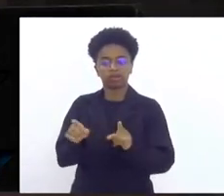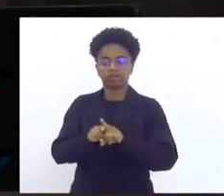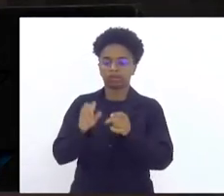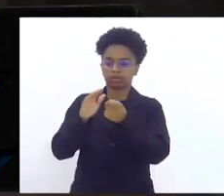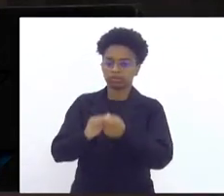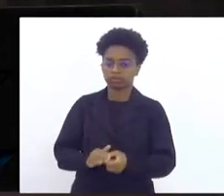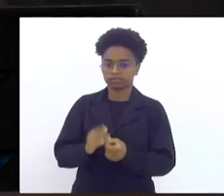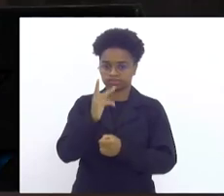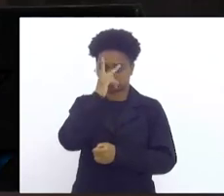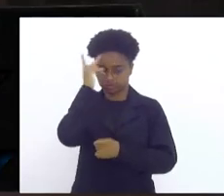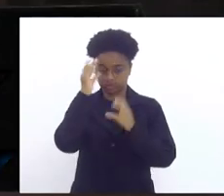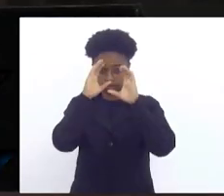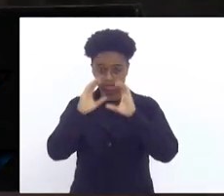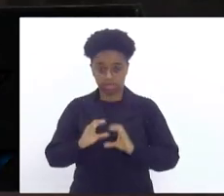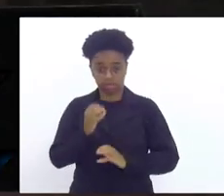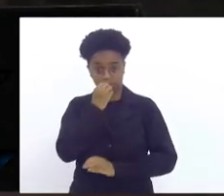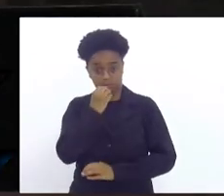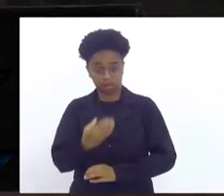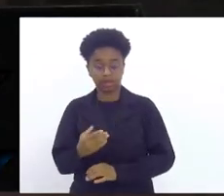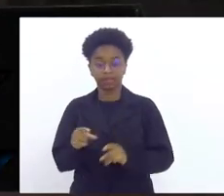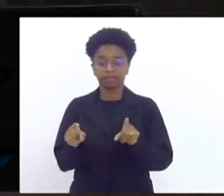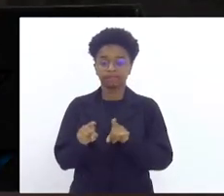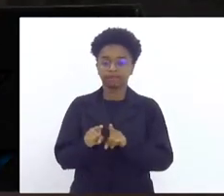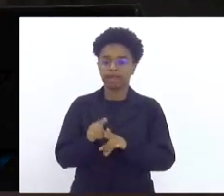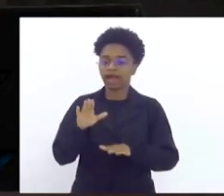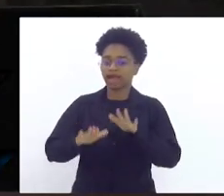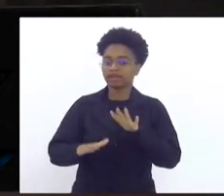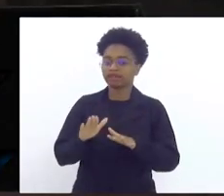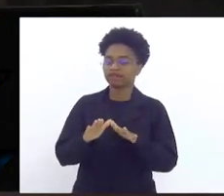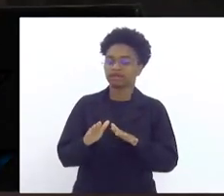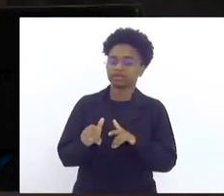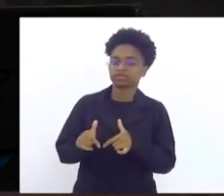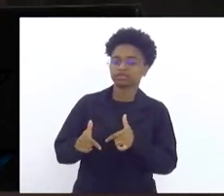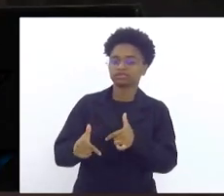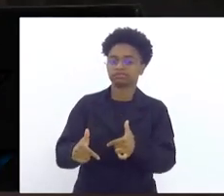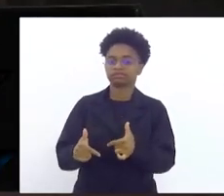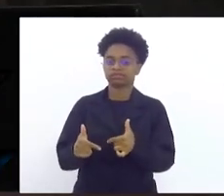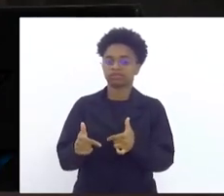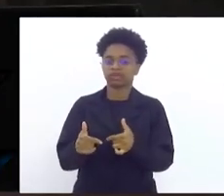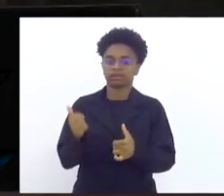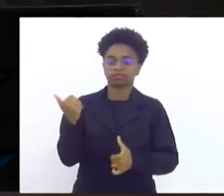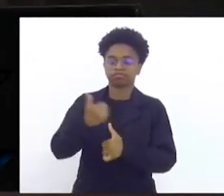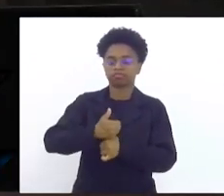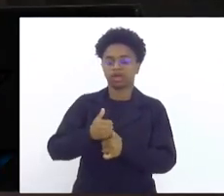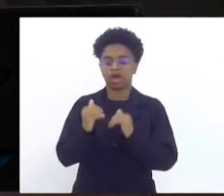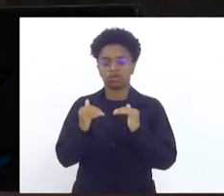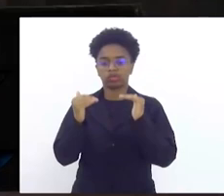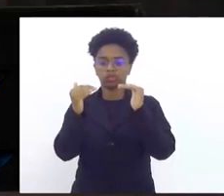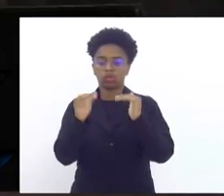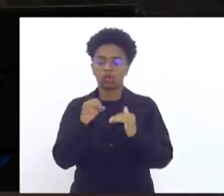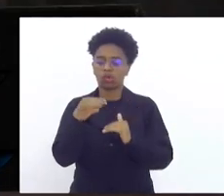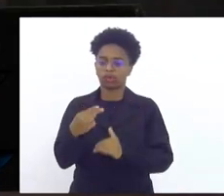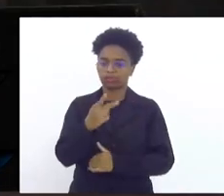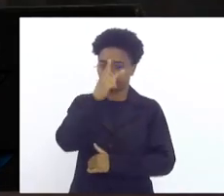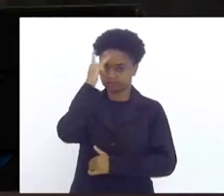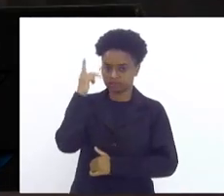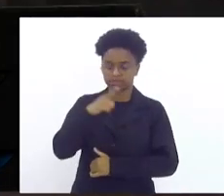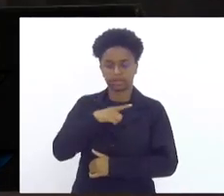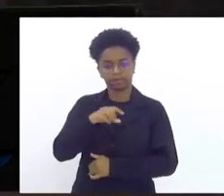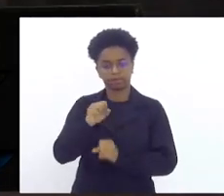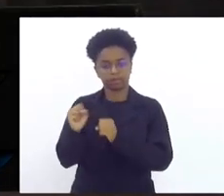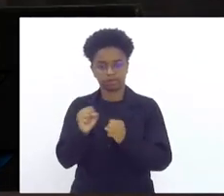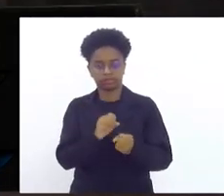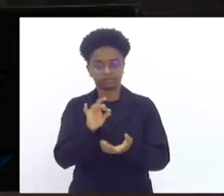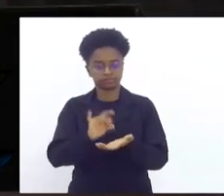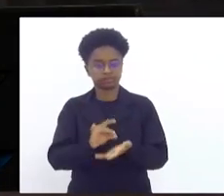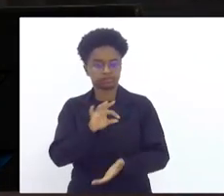cidadão de bem fazendo as vezes que deveria ser de uma autoridade devia ser de alguém que tenha poder de polícia efetivo